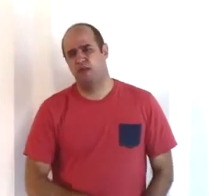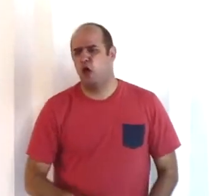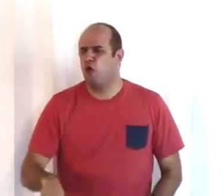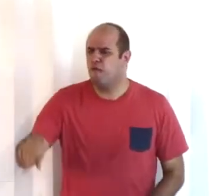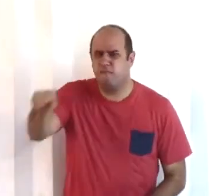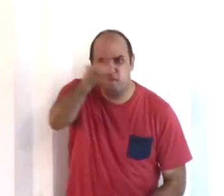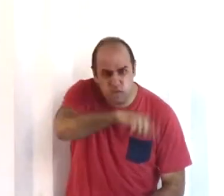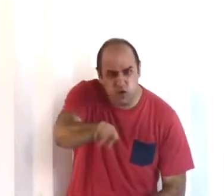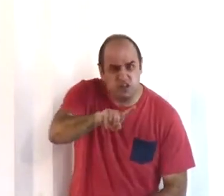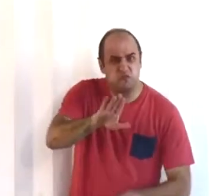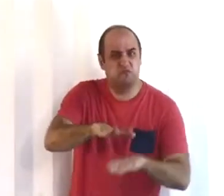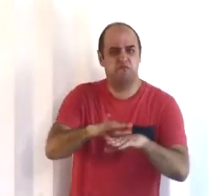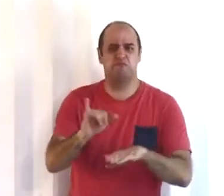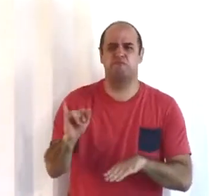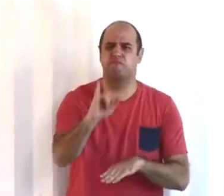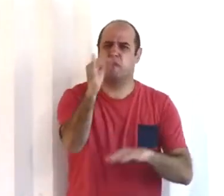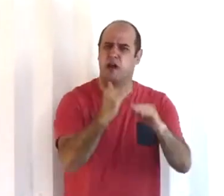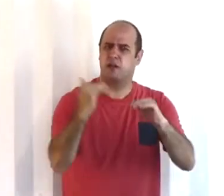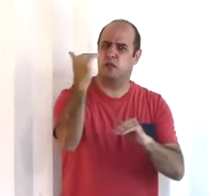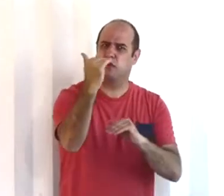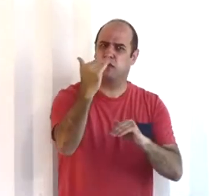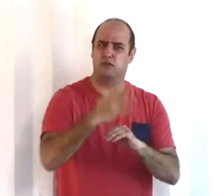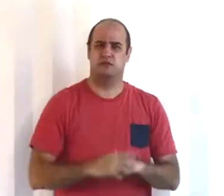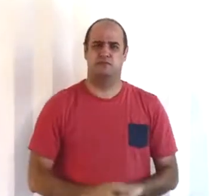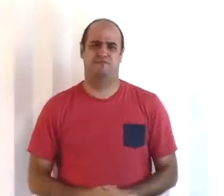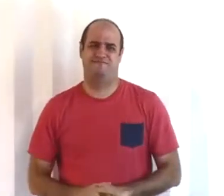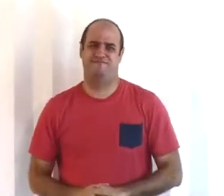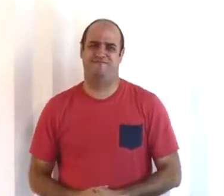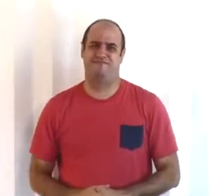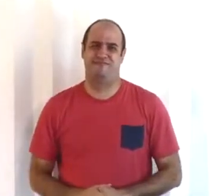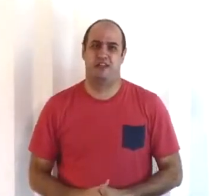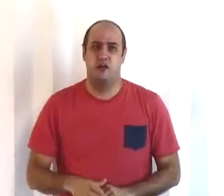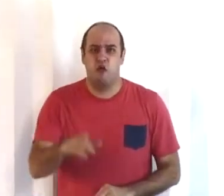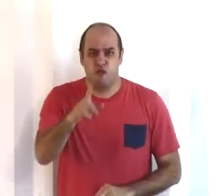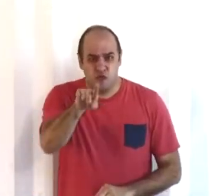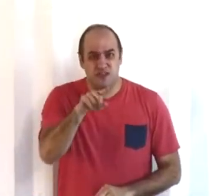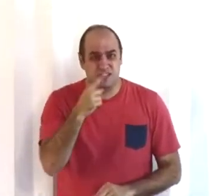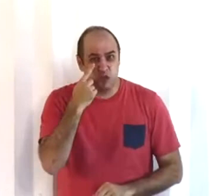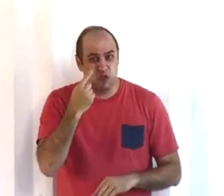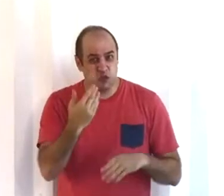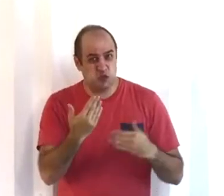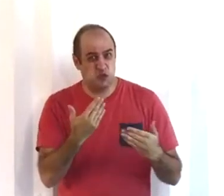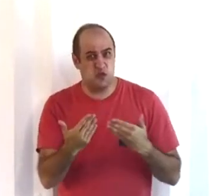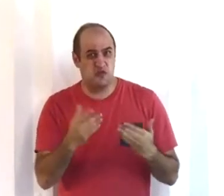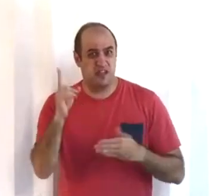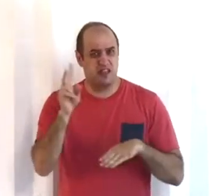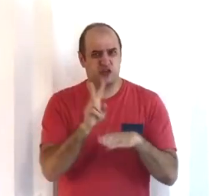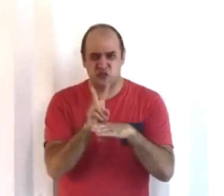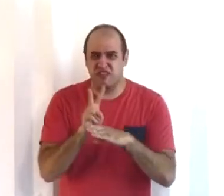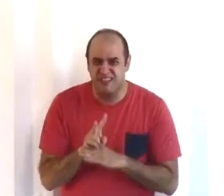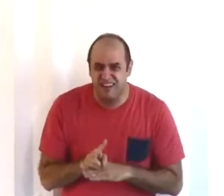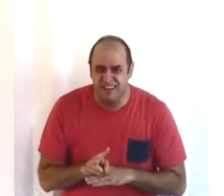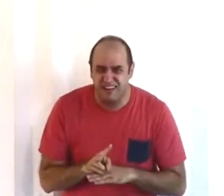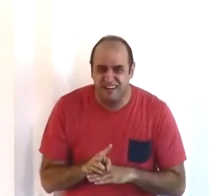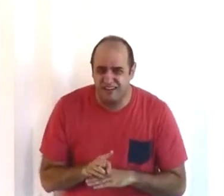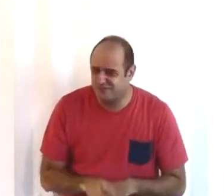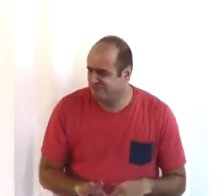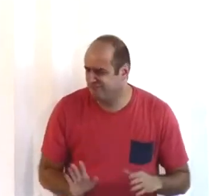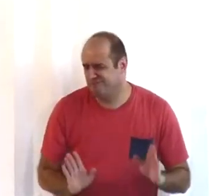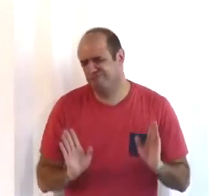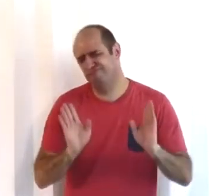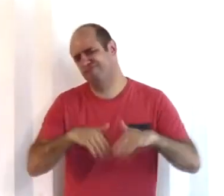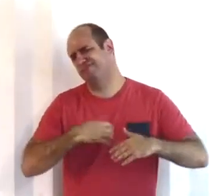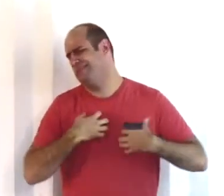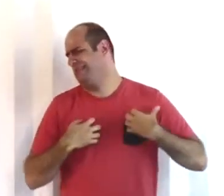muito mais importantes que o trigo e que o pássaro? Vocês têm dúvidas sobre a provisão? Não andem